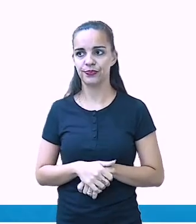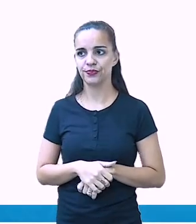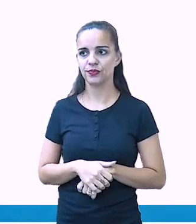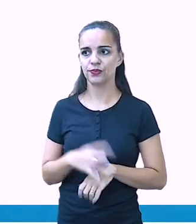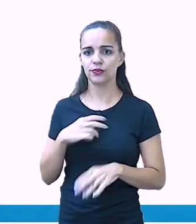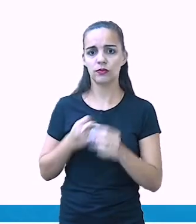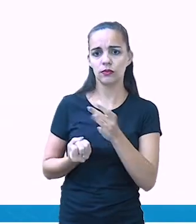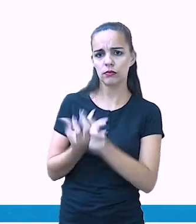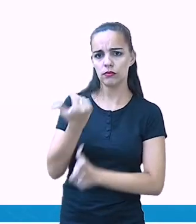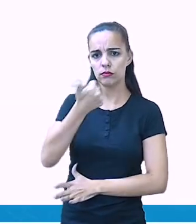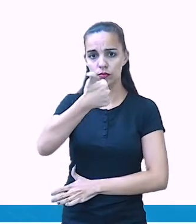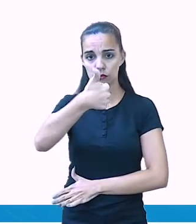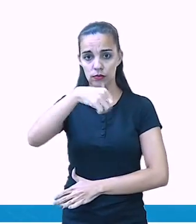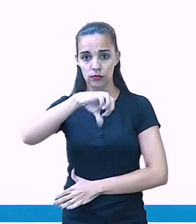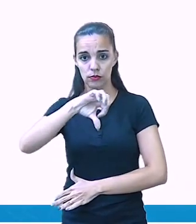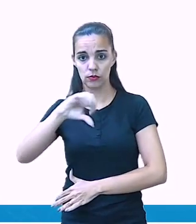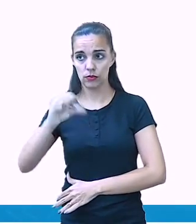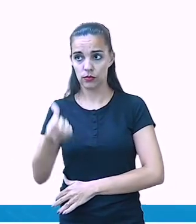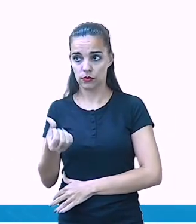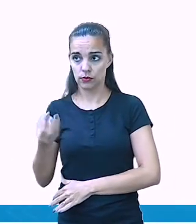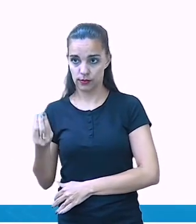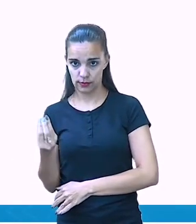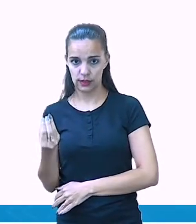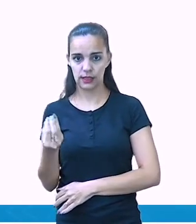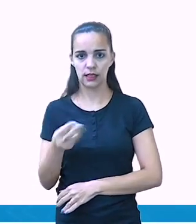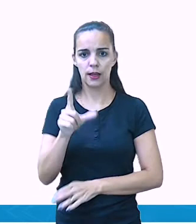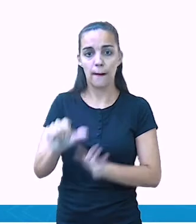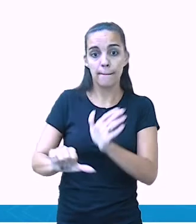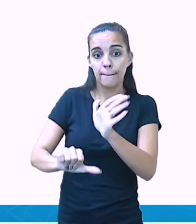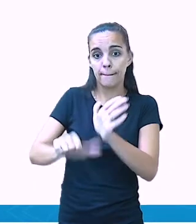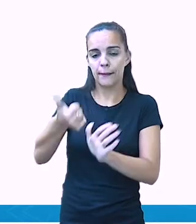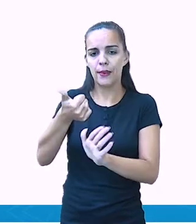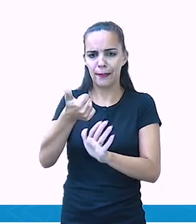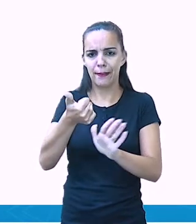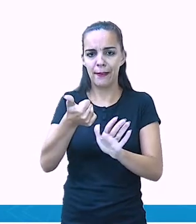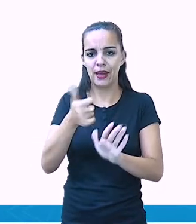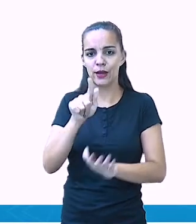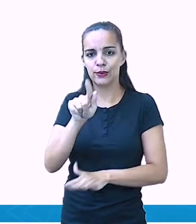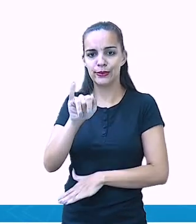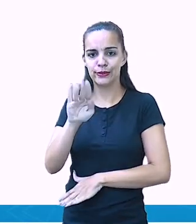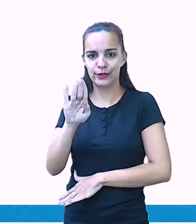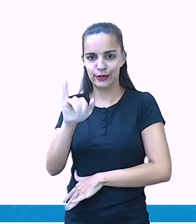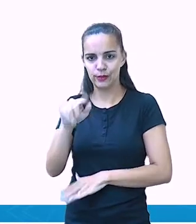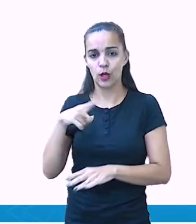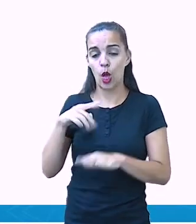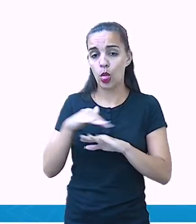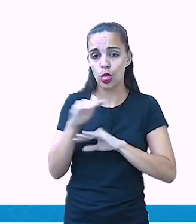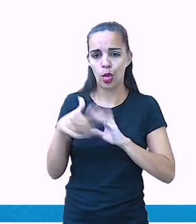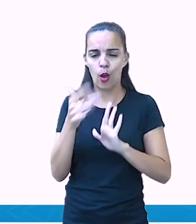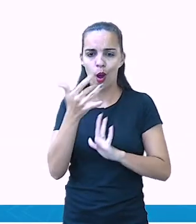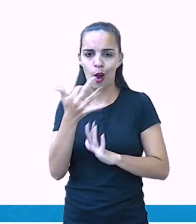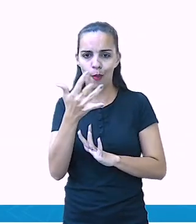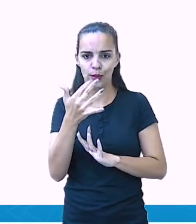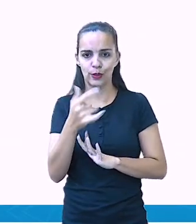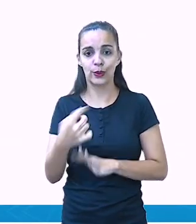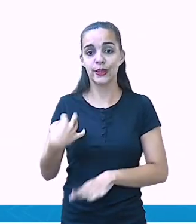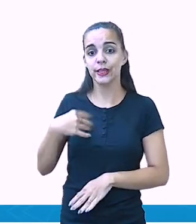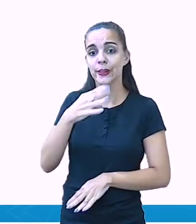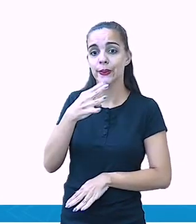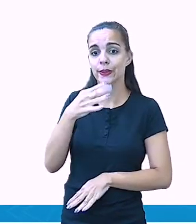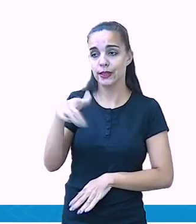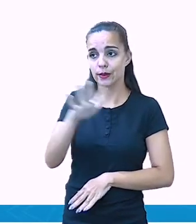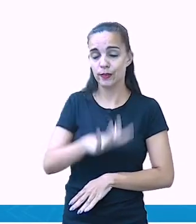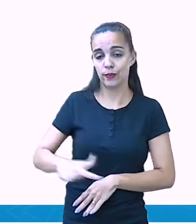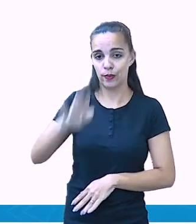Ela surgiu em 1960 e o primeiro gibi totalmente colorido conhecido, que foi conhecido pelo